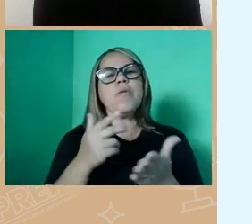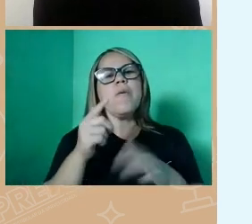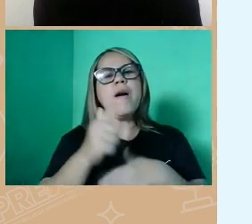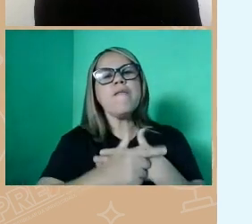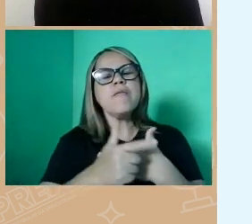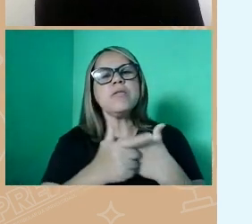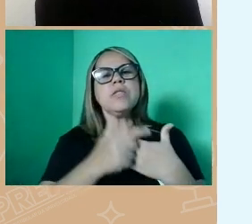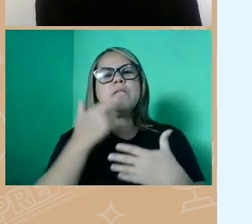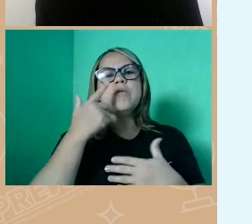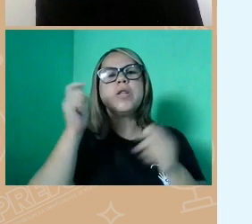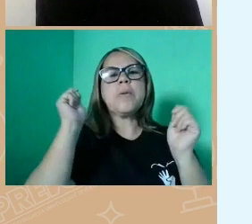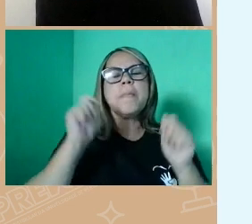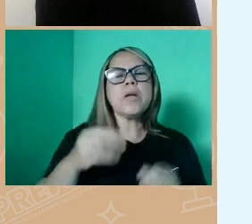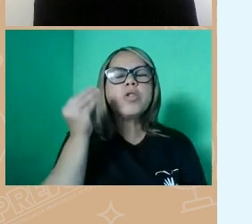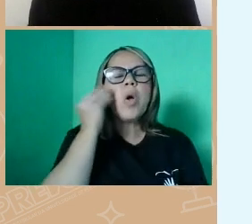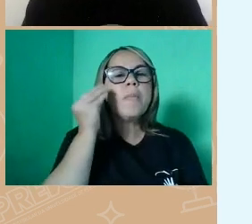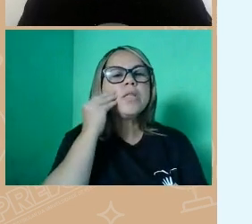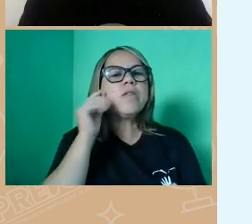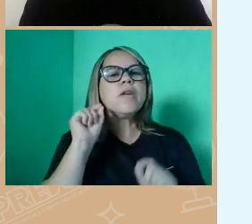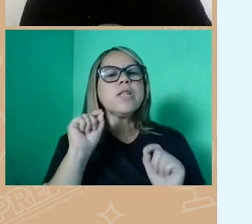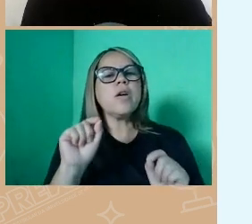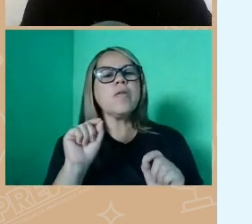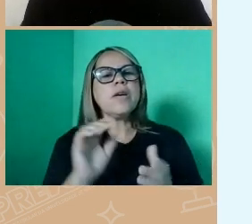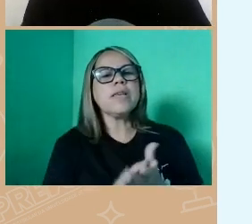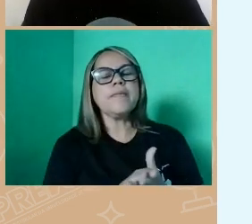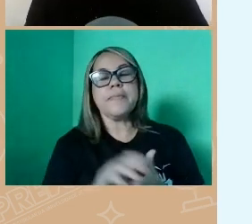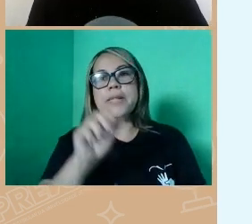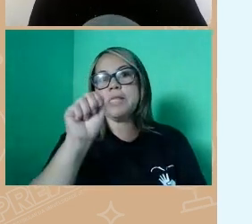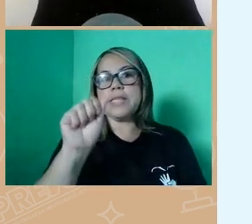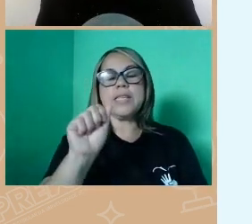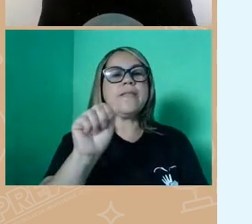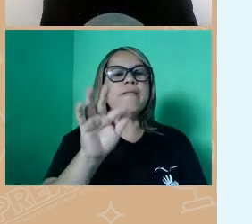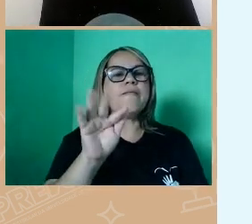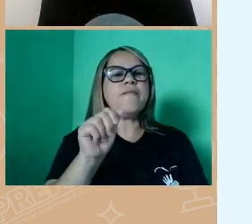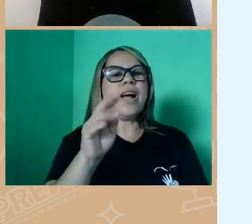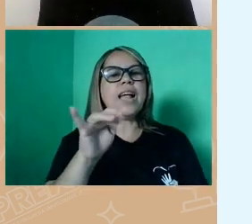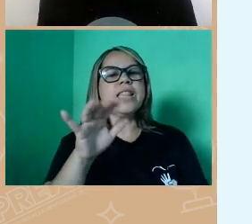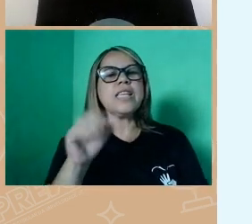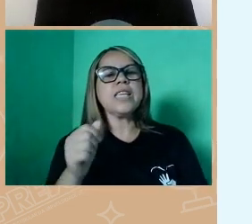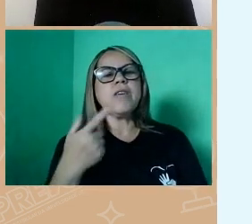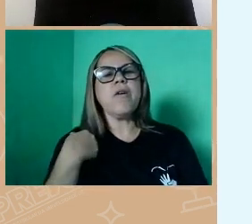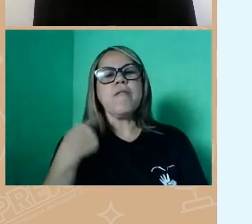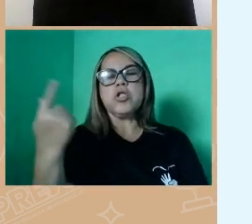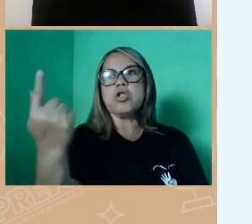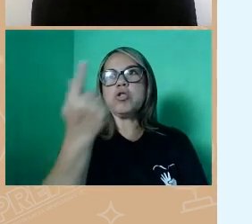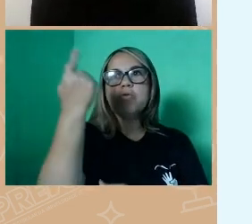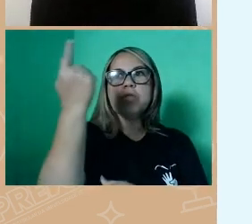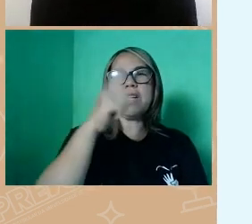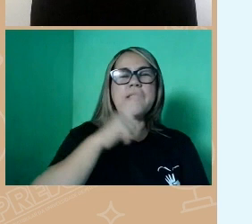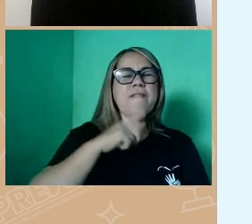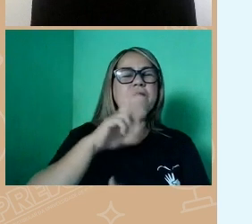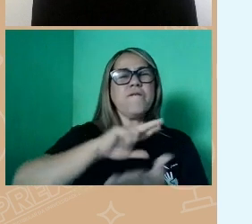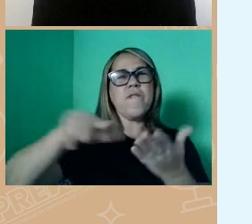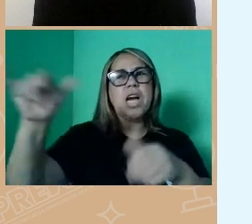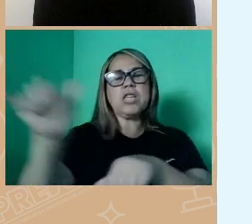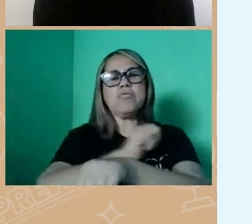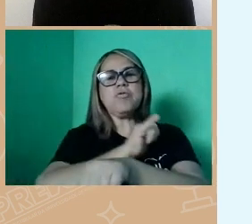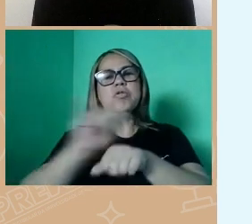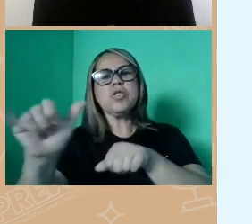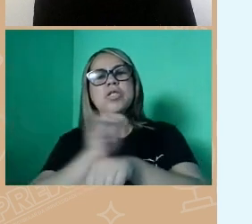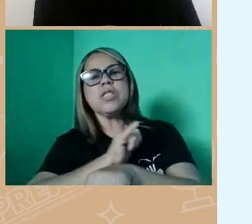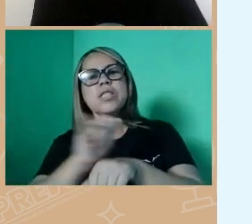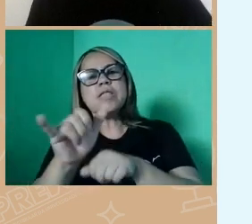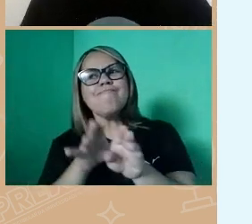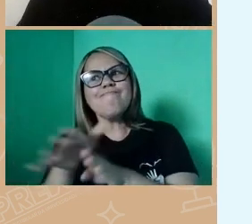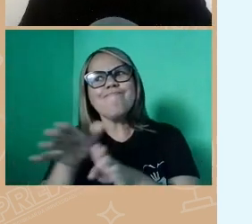pode ser observada é letra A, fática, uma vez que o gigante usa várias estratégias de convencimento em relação